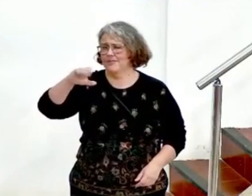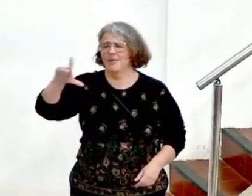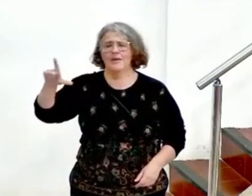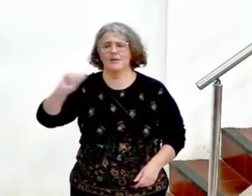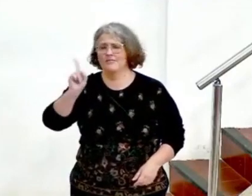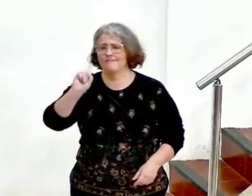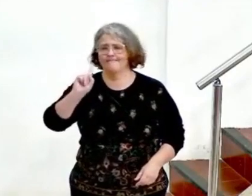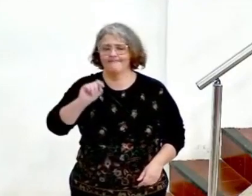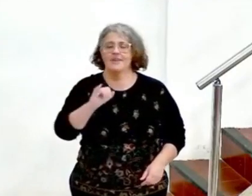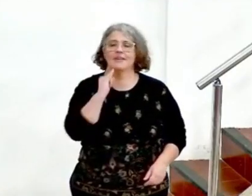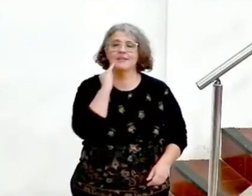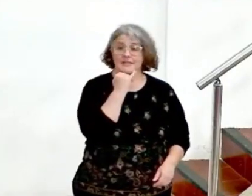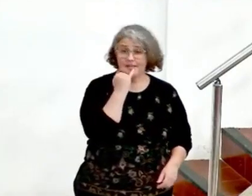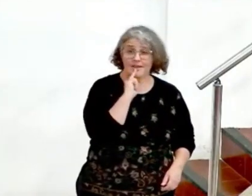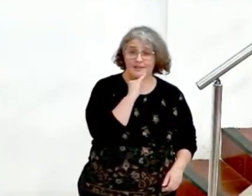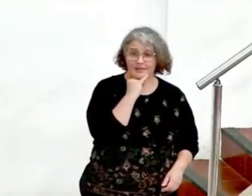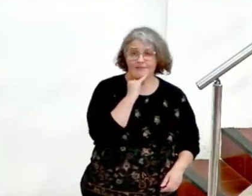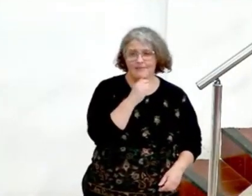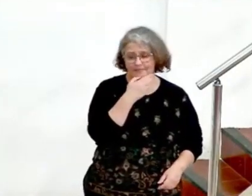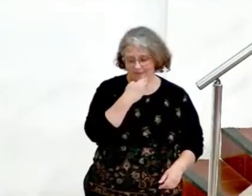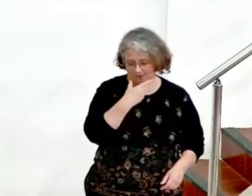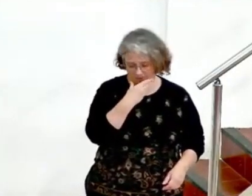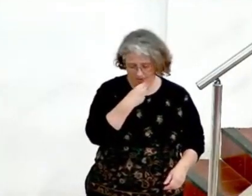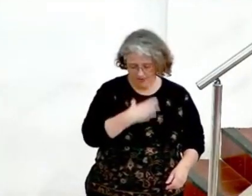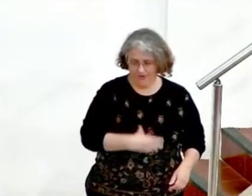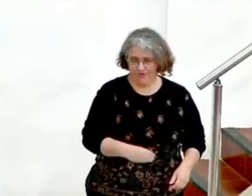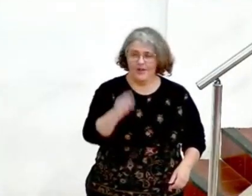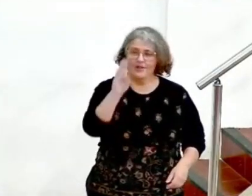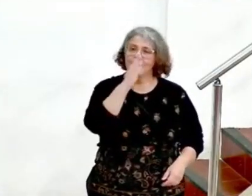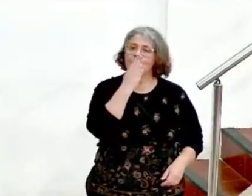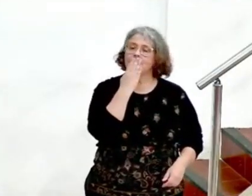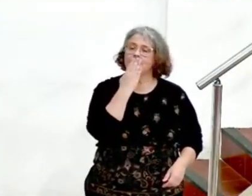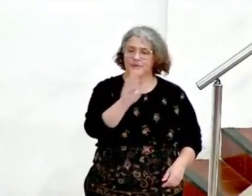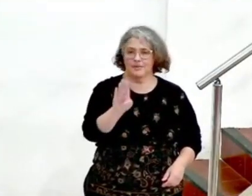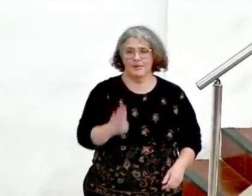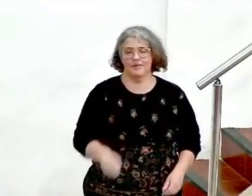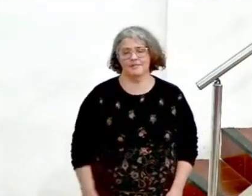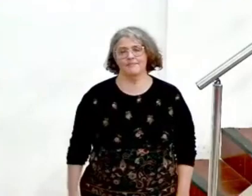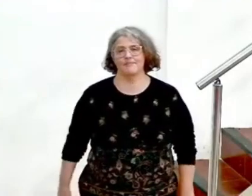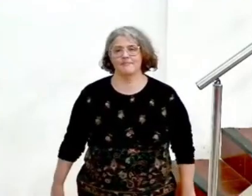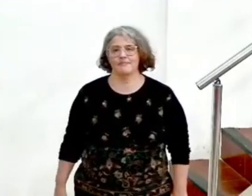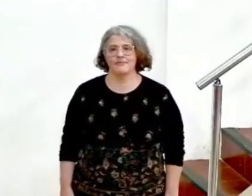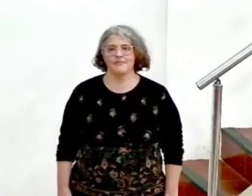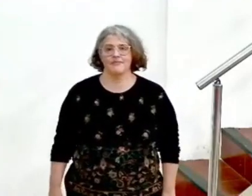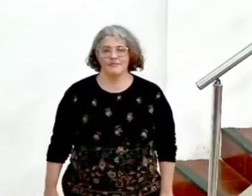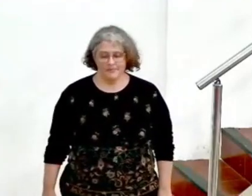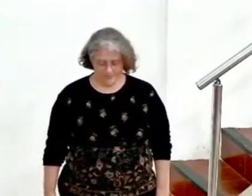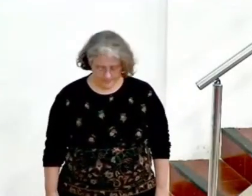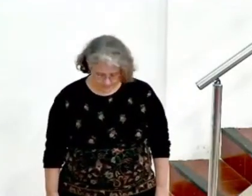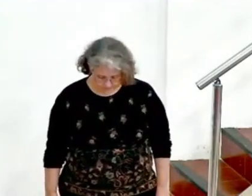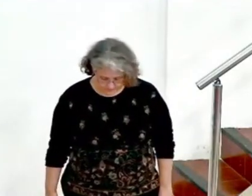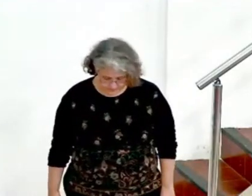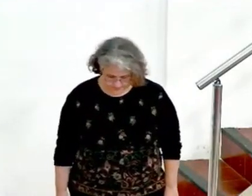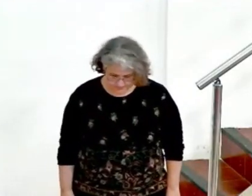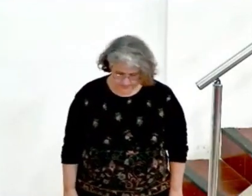visitar aqui nesse contexto está nesse sentido mesmo, ir em direção de alguém. Esse verbo, inclusive, é usado